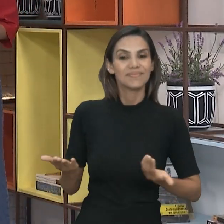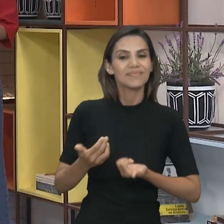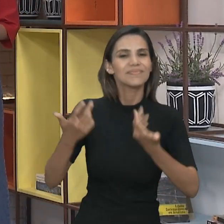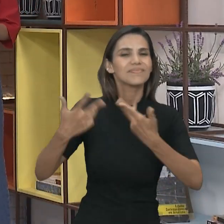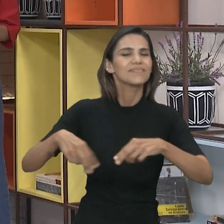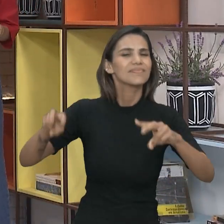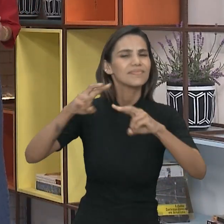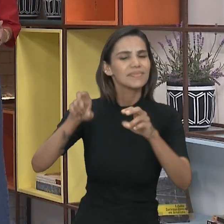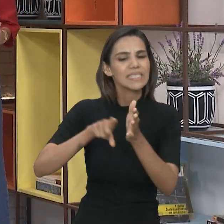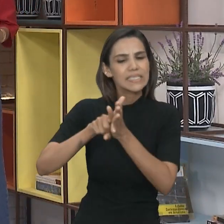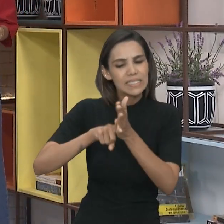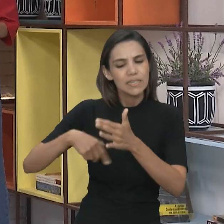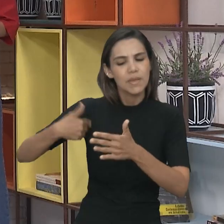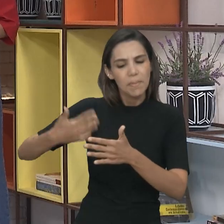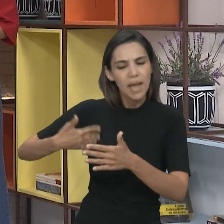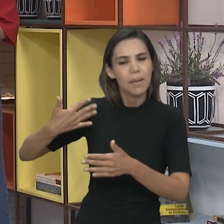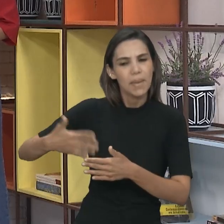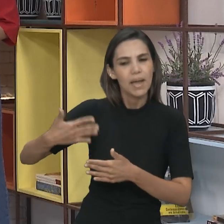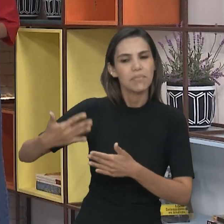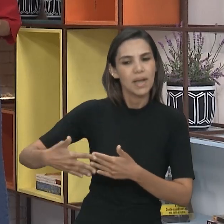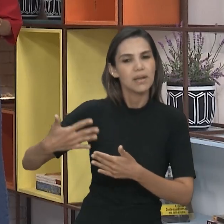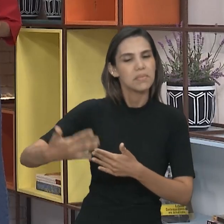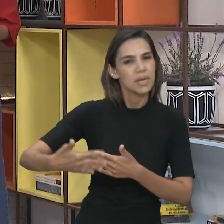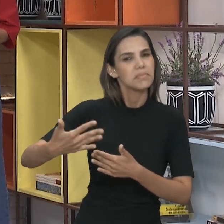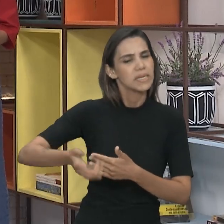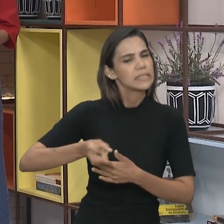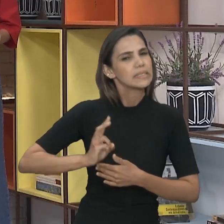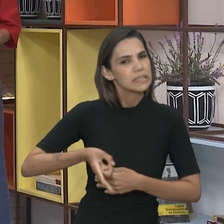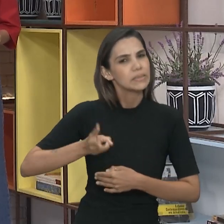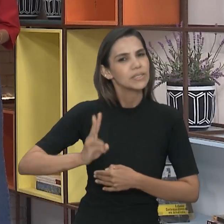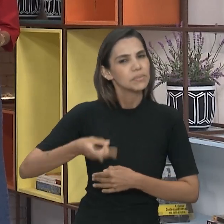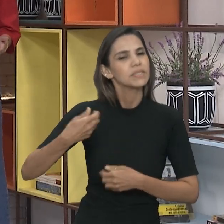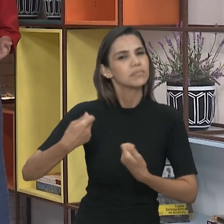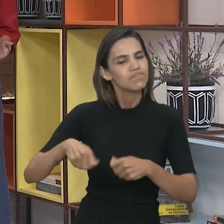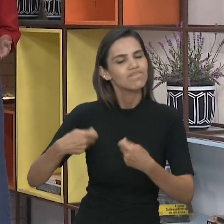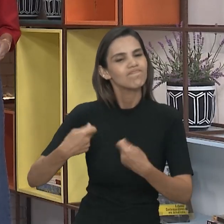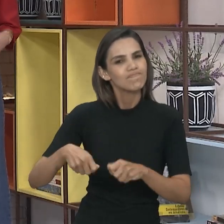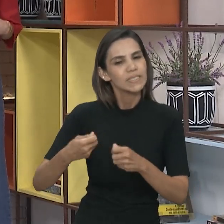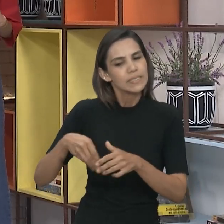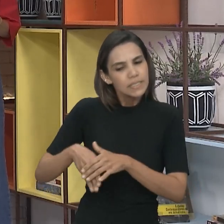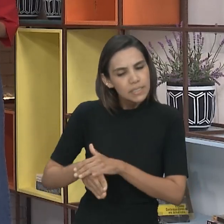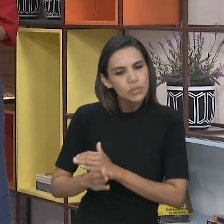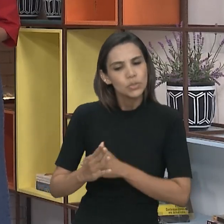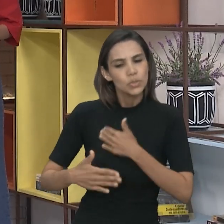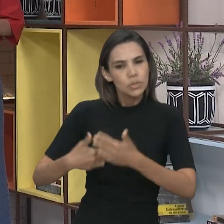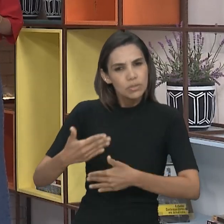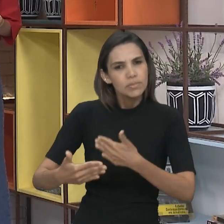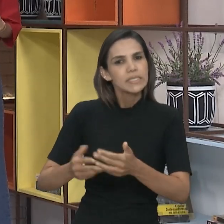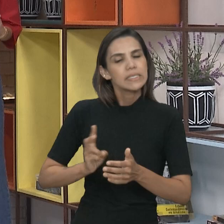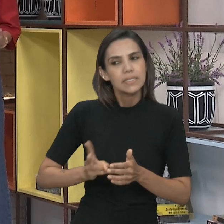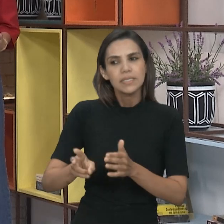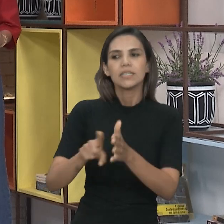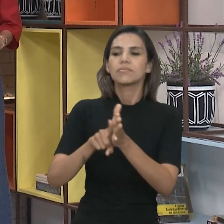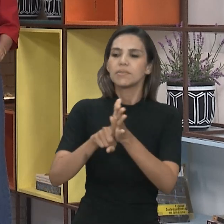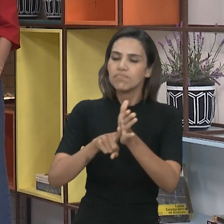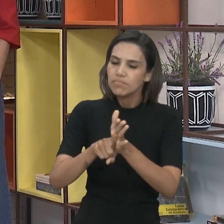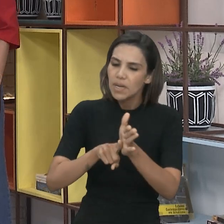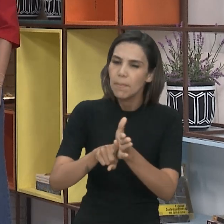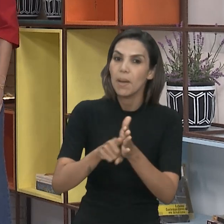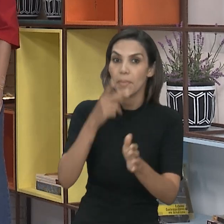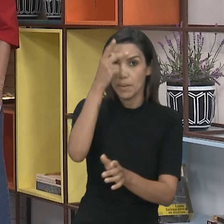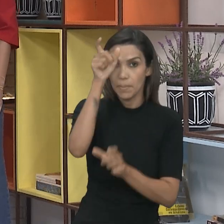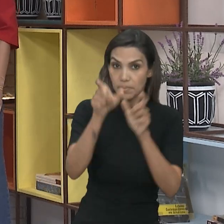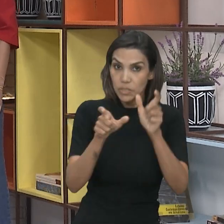exames periódicos, a importância desses exames, dessa rotina, para a saúde das pessoas, dos servidores da